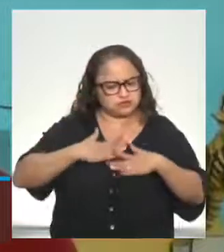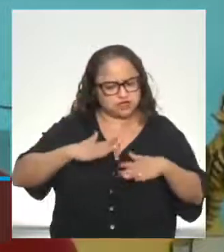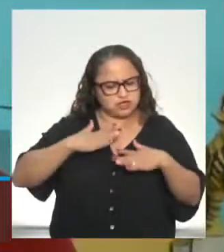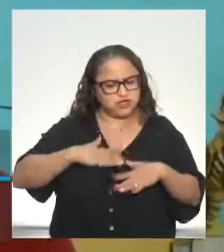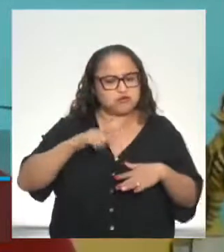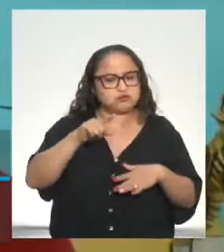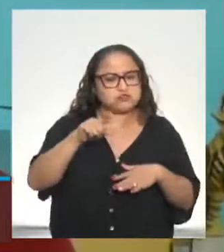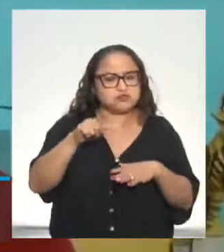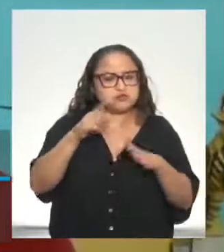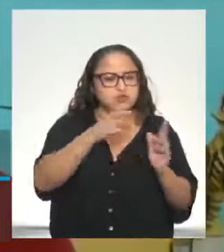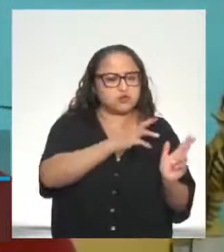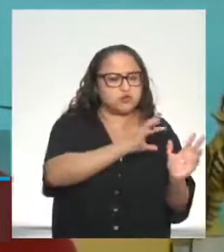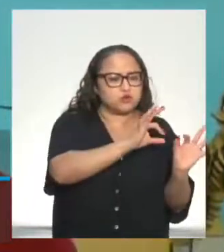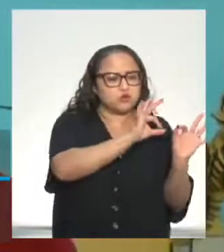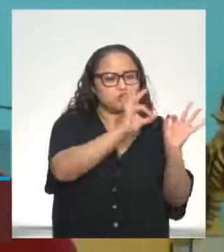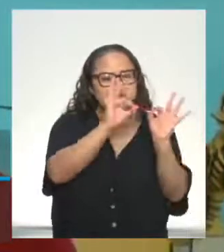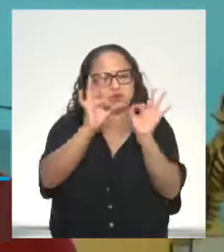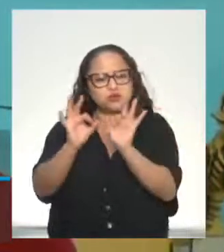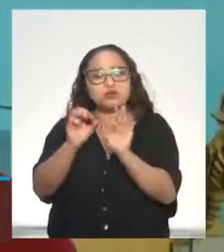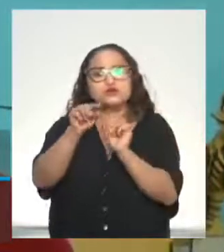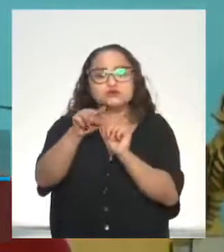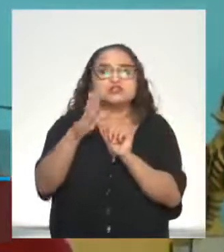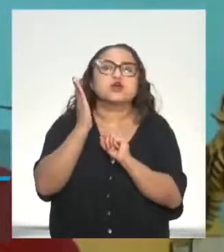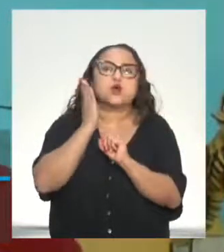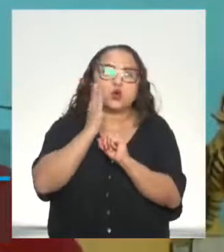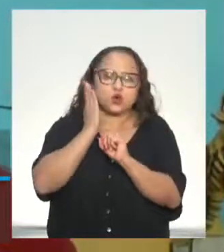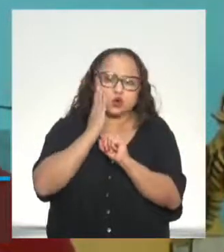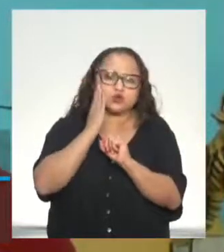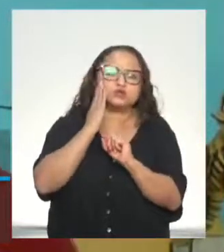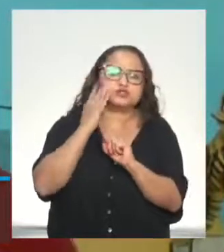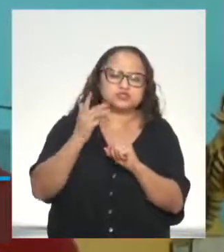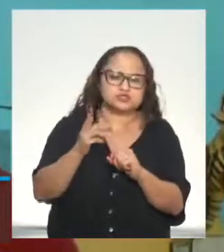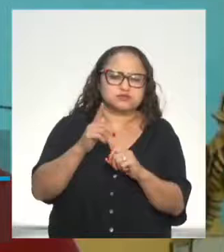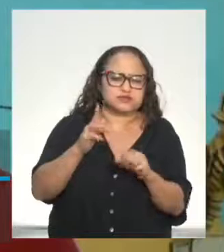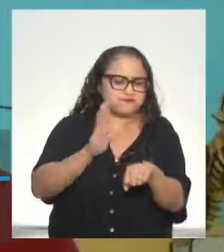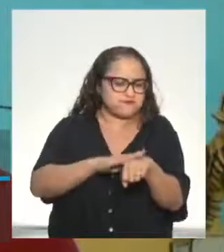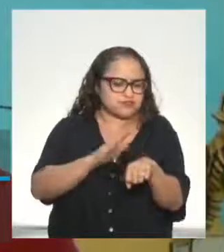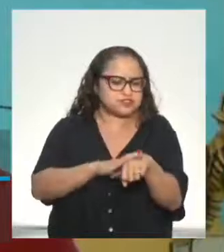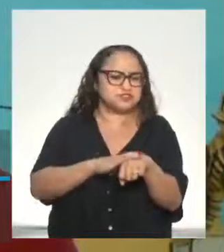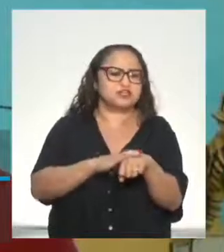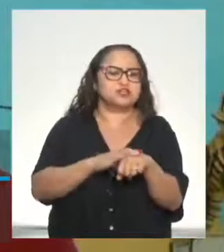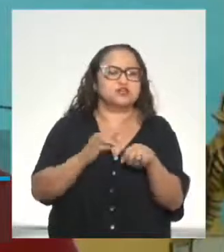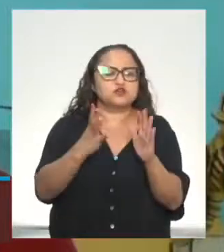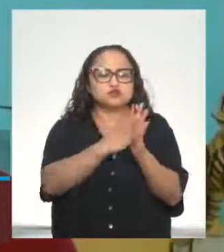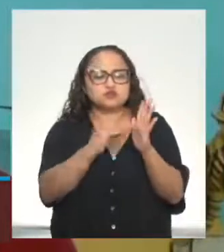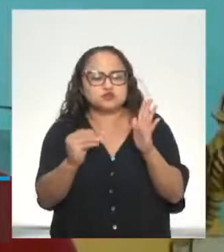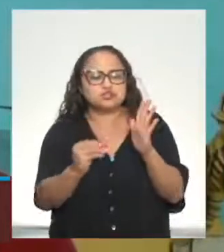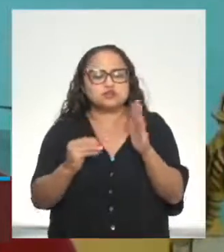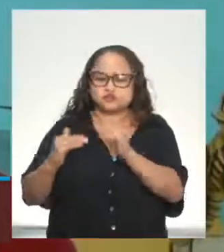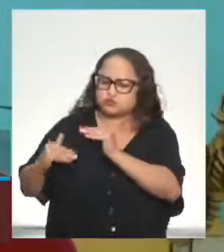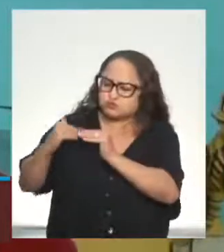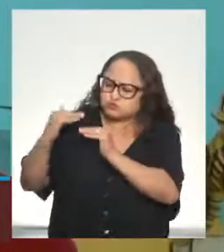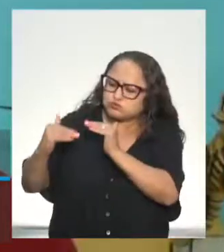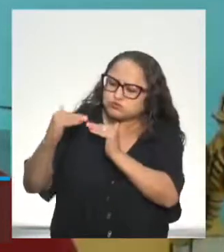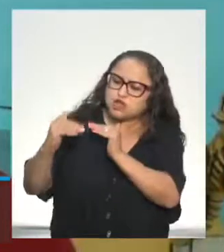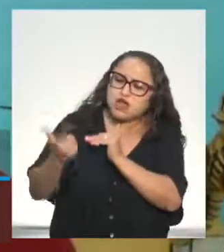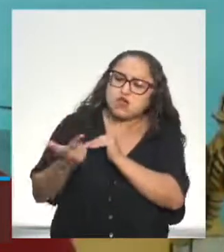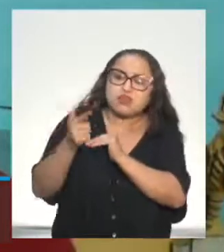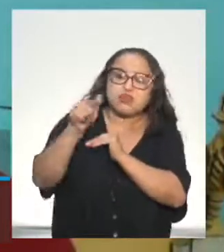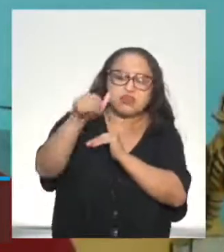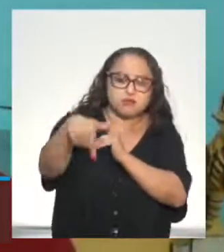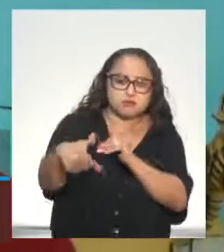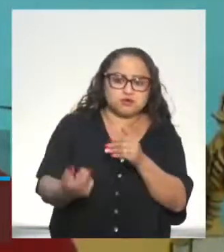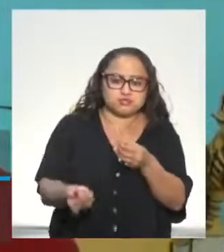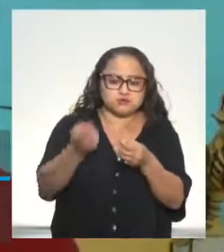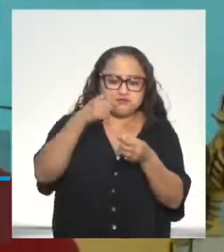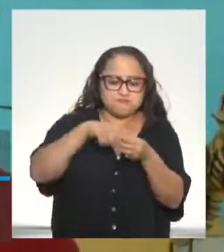vai conseguir já fazer os seus modelos. Eu sugiro que você acompanhe o passo a passo e depois retorne,